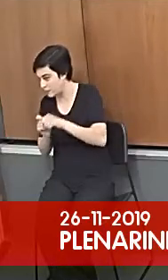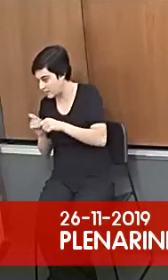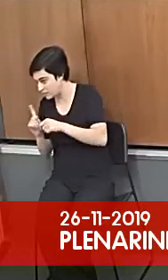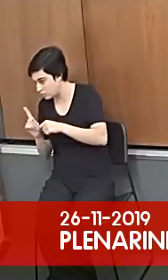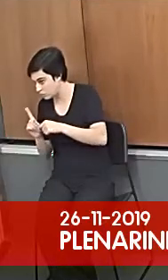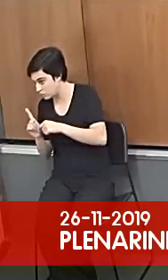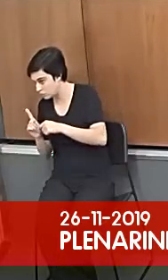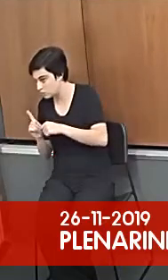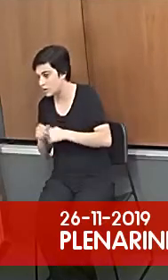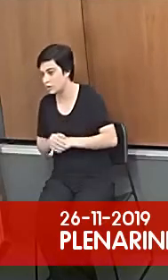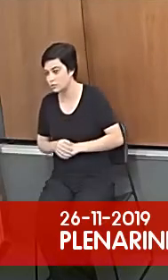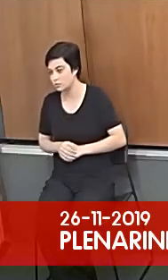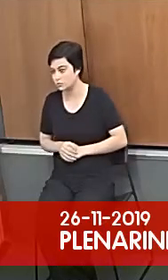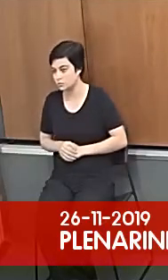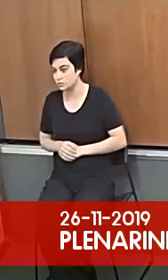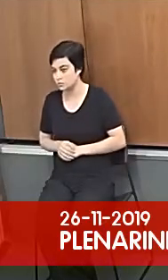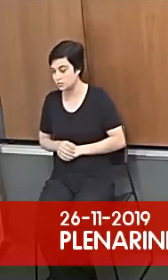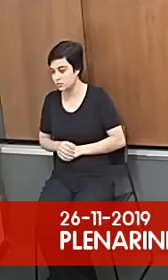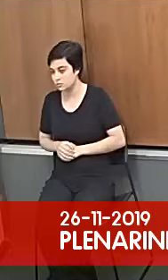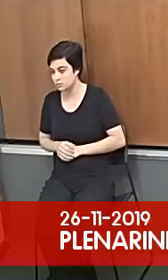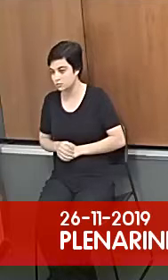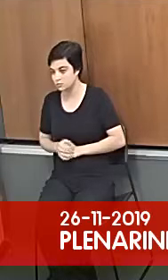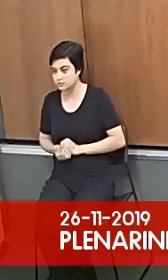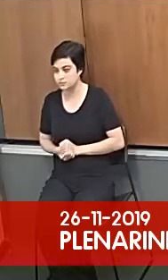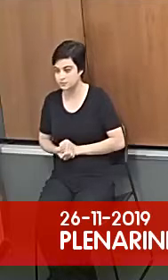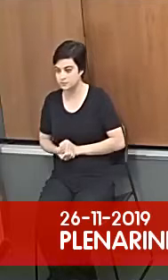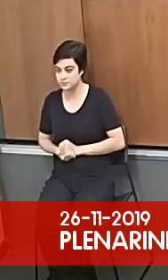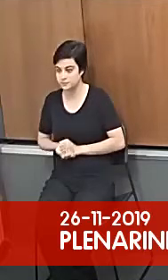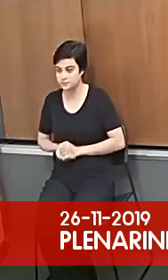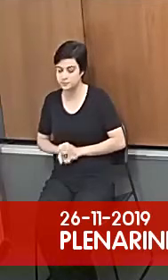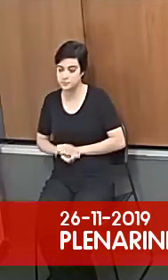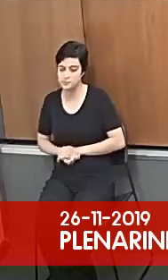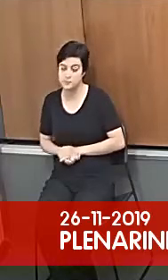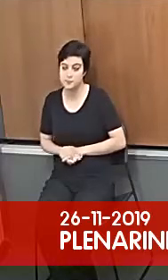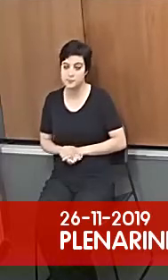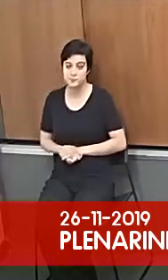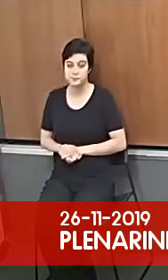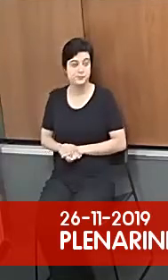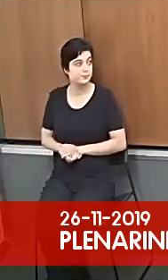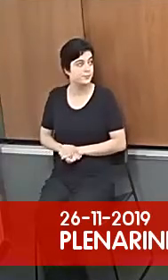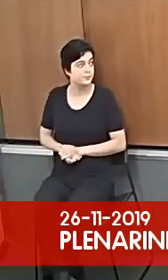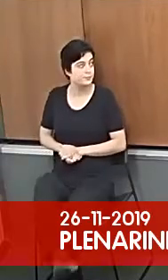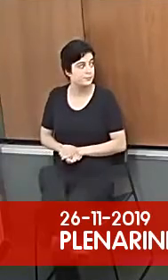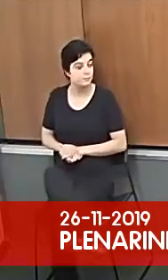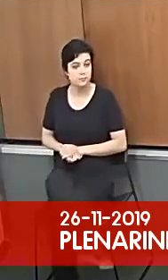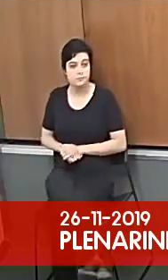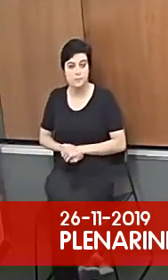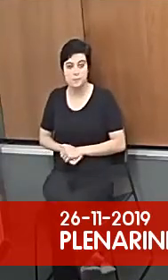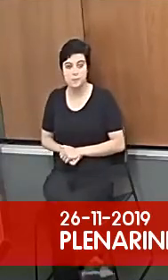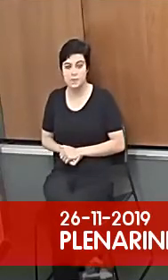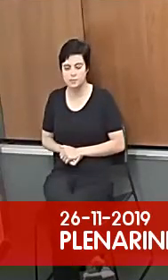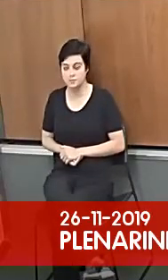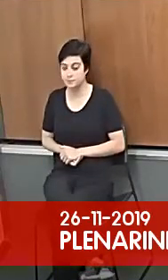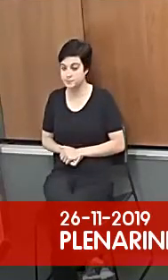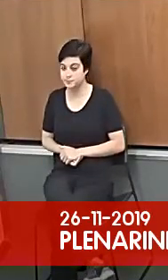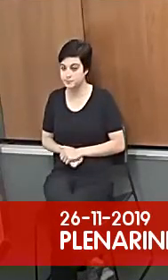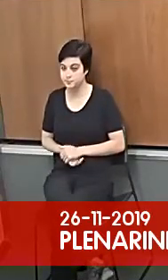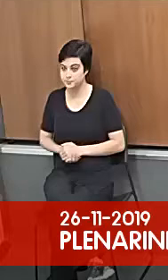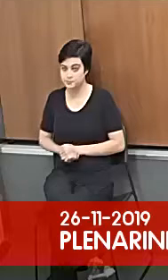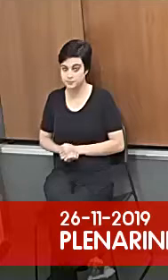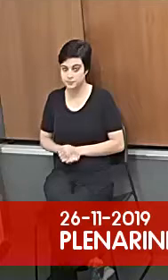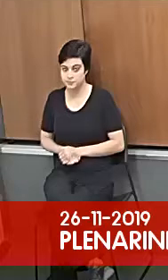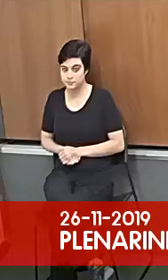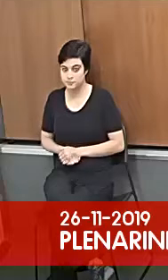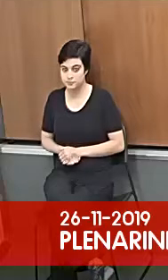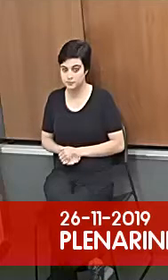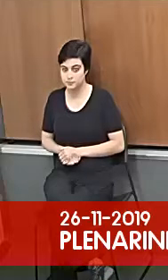ata da reunião anterior. A considero aprovada e solicito a sua subscrição. Finalidade da reunião: essa reunião se destina a